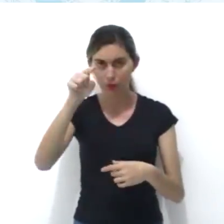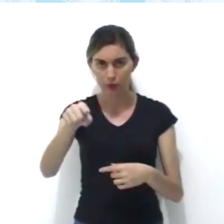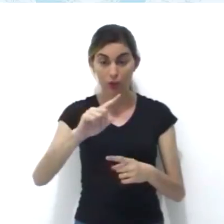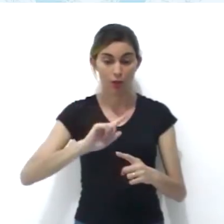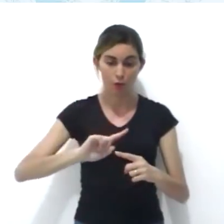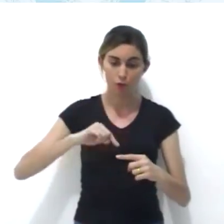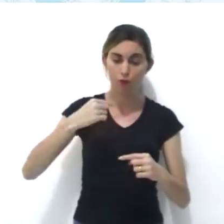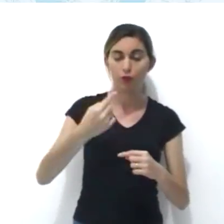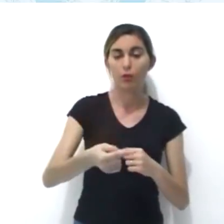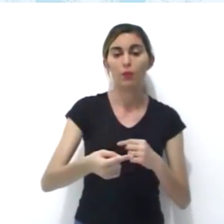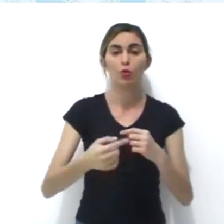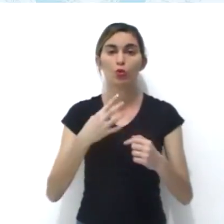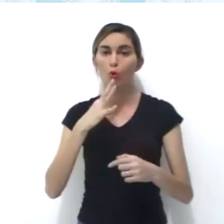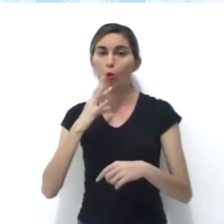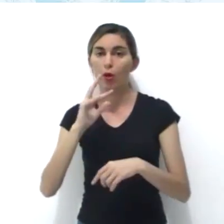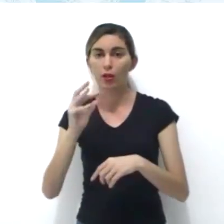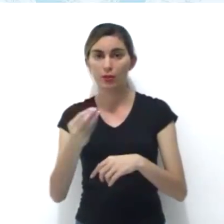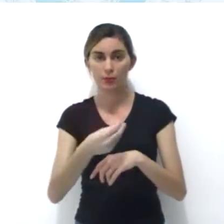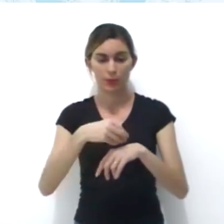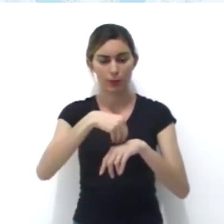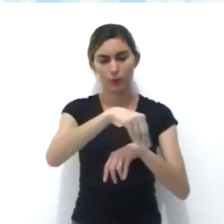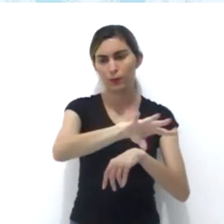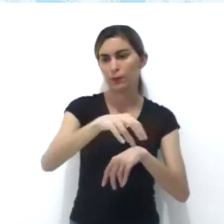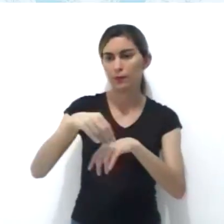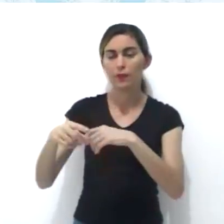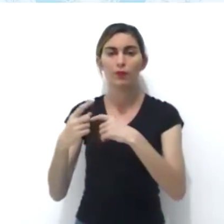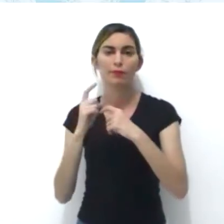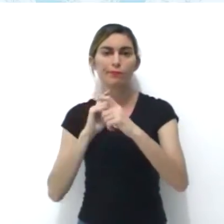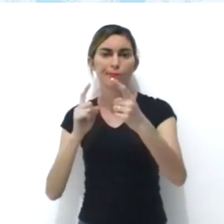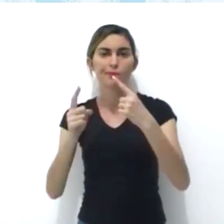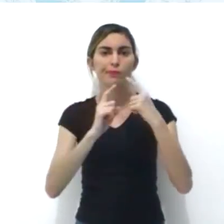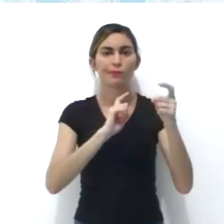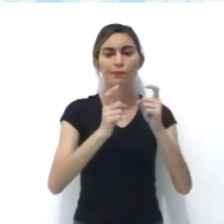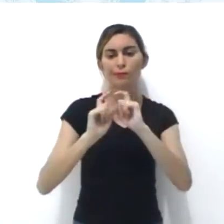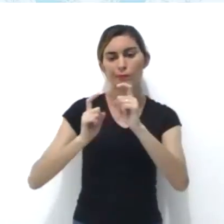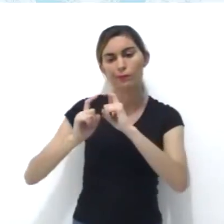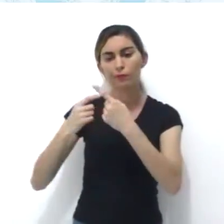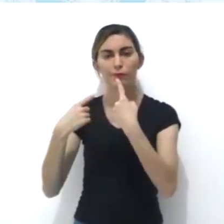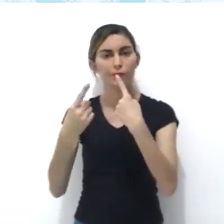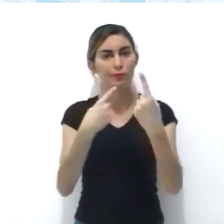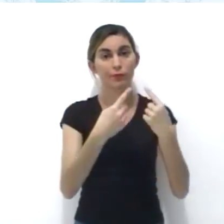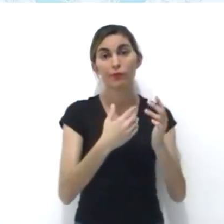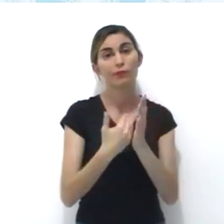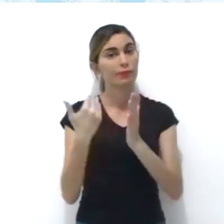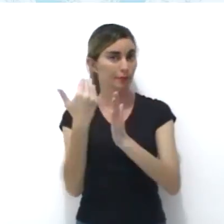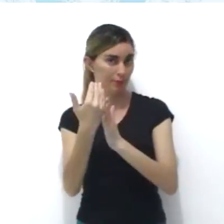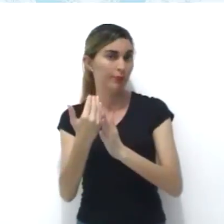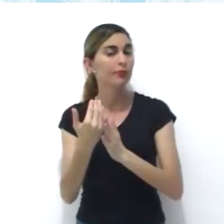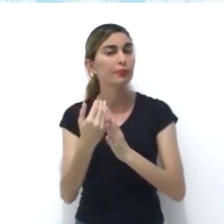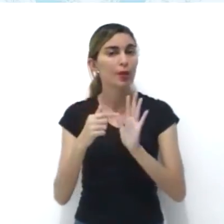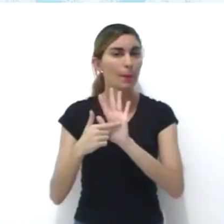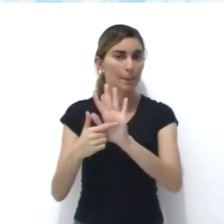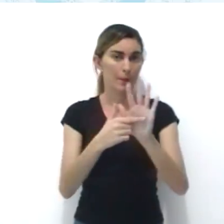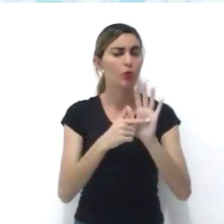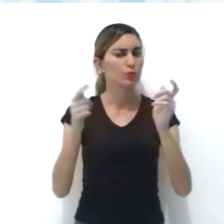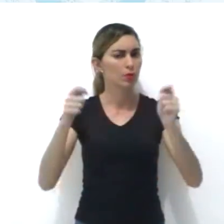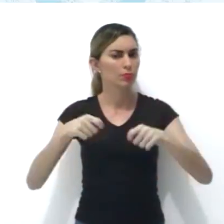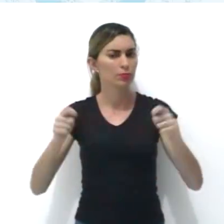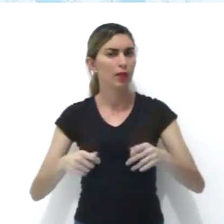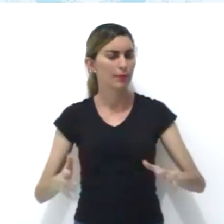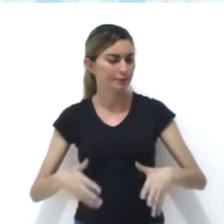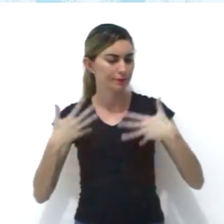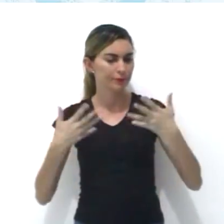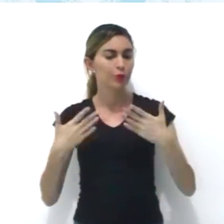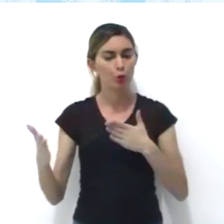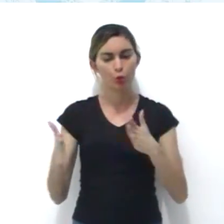na minha aula, mas eu vou trazer aquele conhecimento para uma discussão maior. E aí, o Clube de Ciências também tem esse objetivo. Demonstrar que